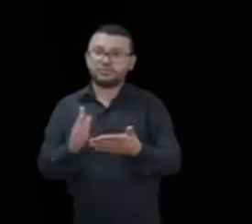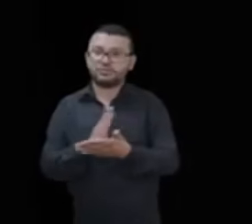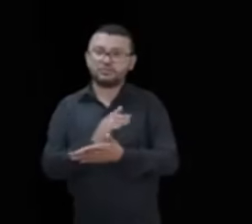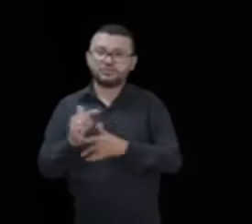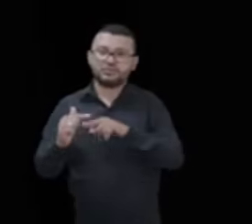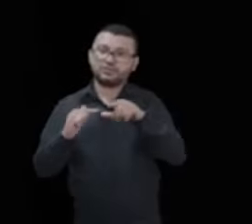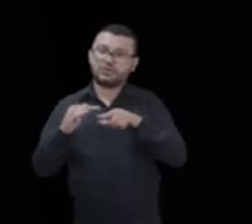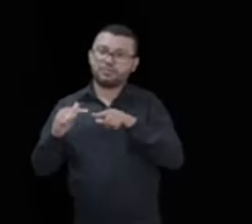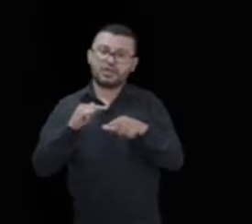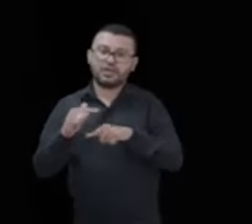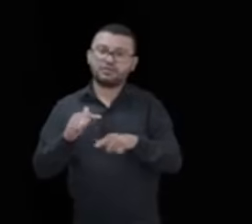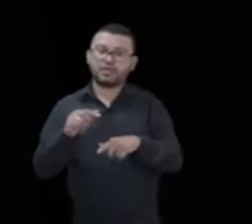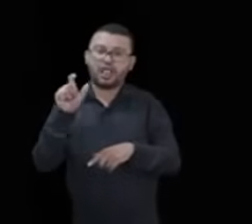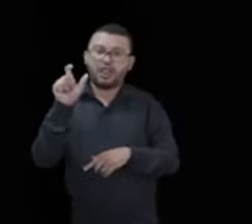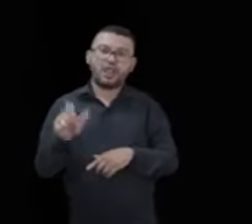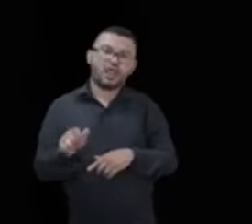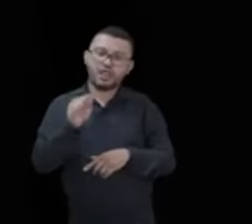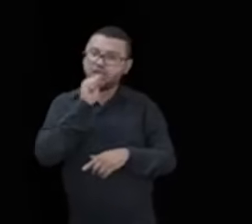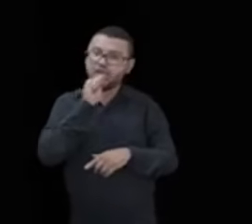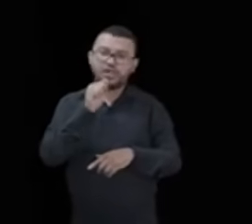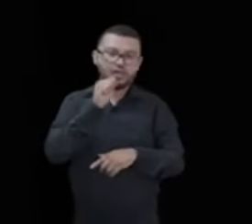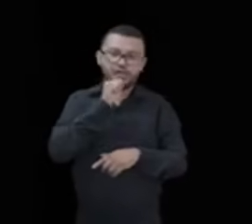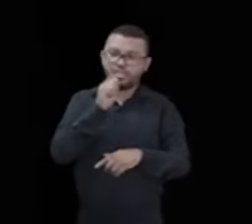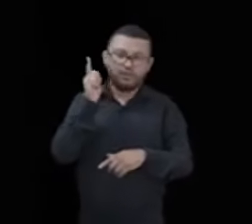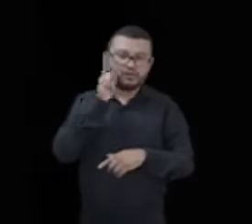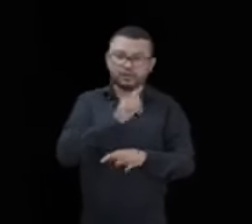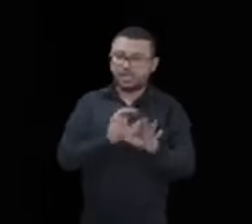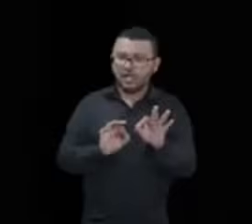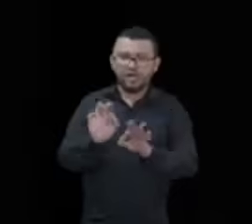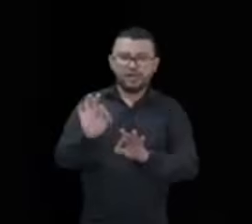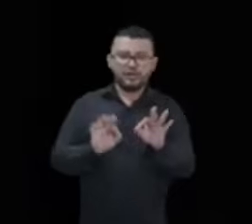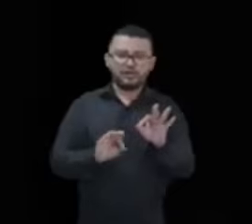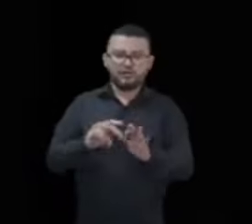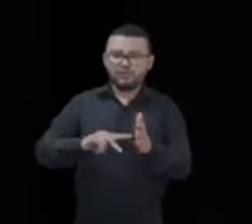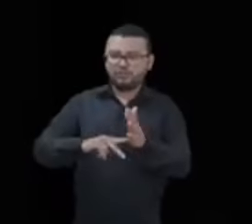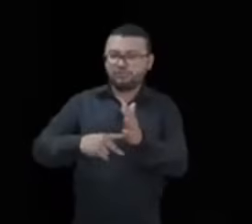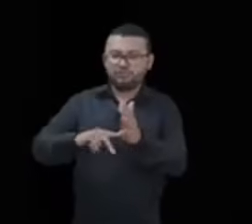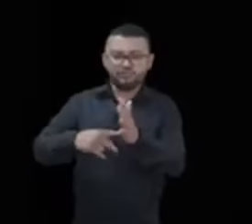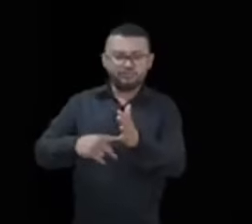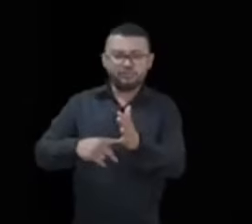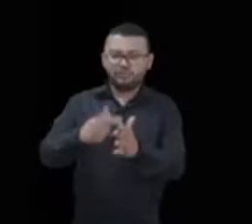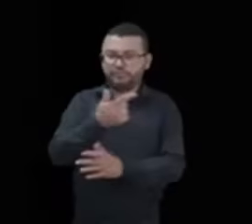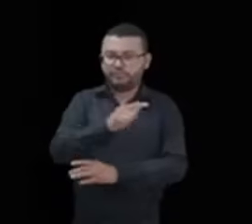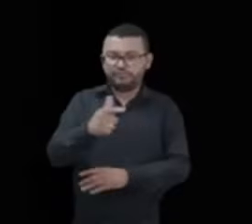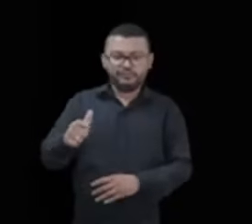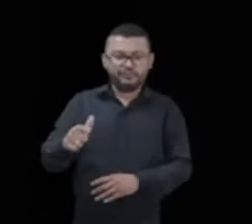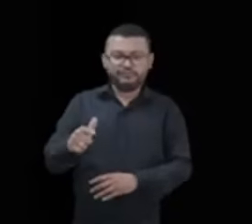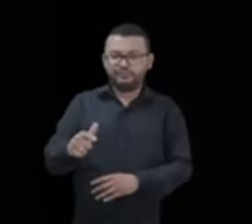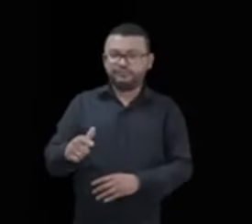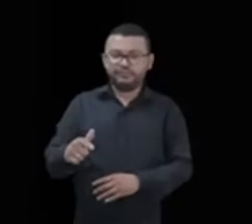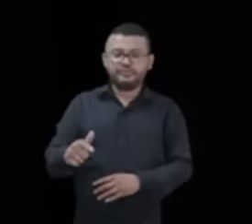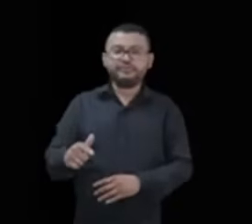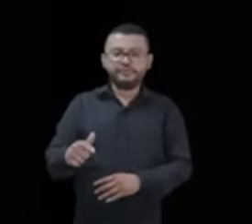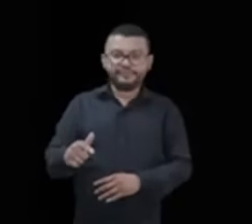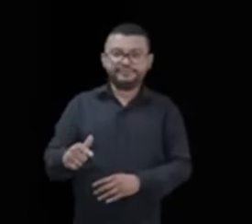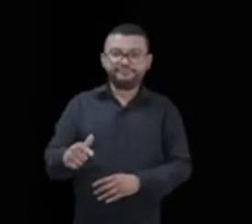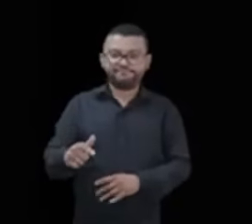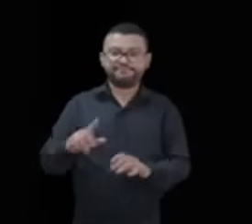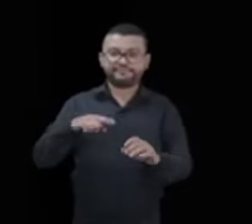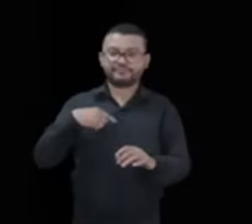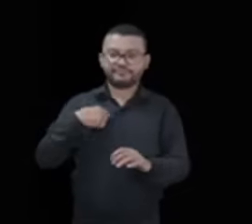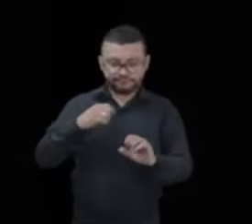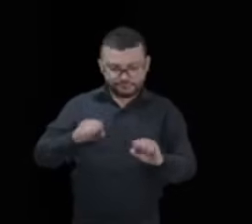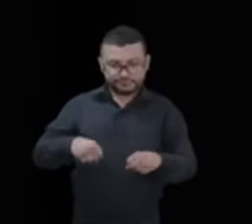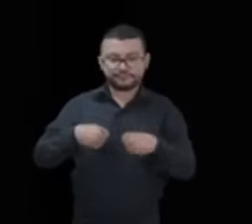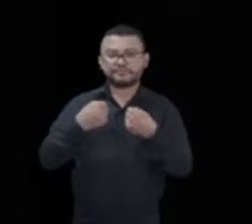classe trabalhadora nós não estamos conseguindo organizar pelos instrumentos do movimento sindical. Defendi e